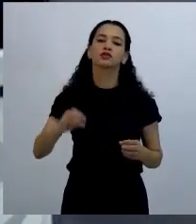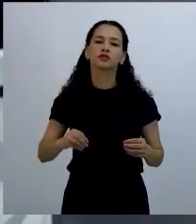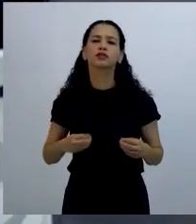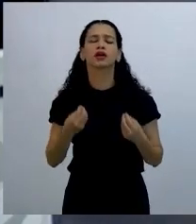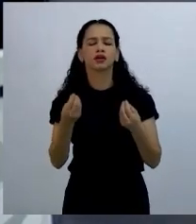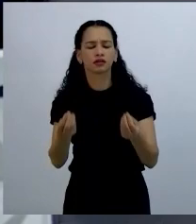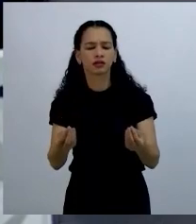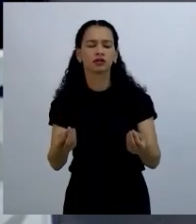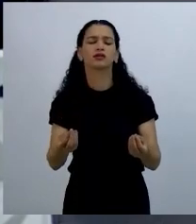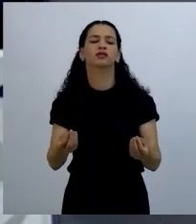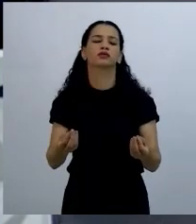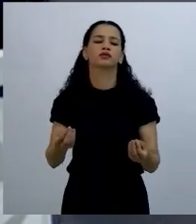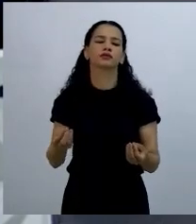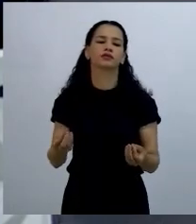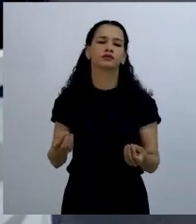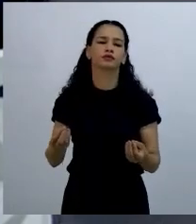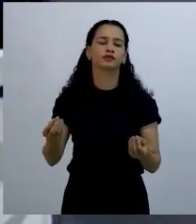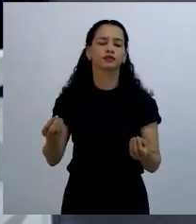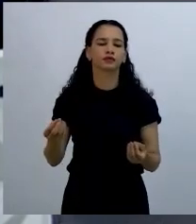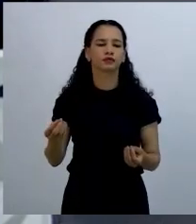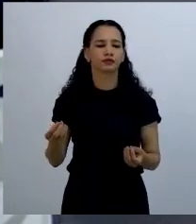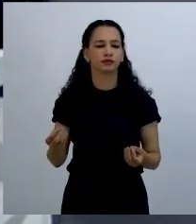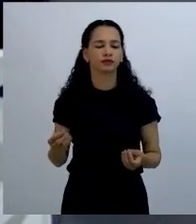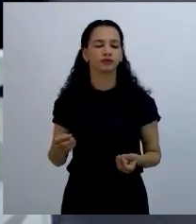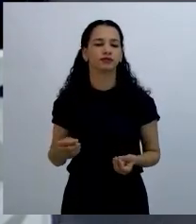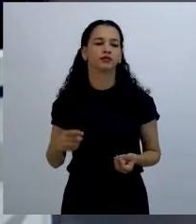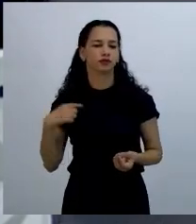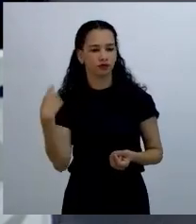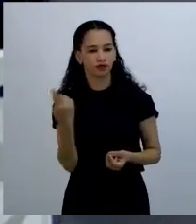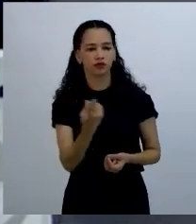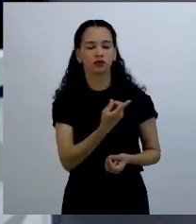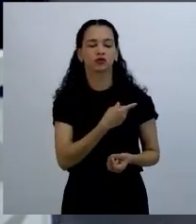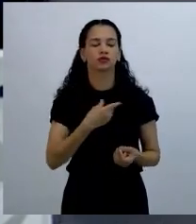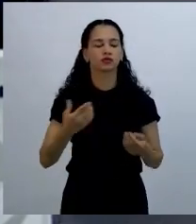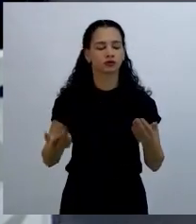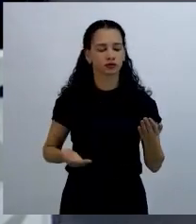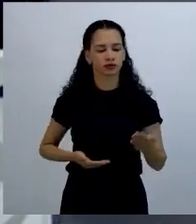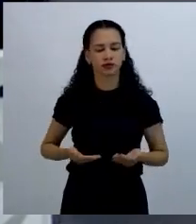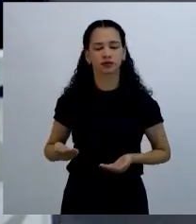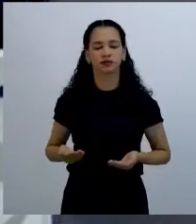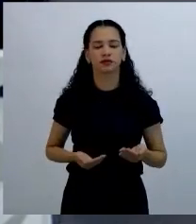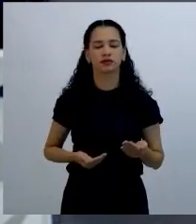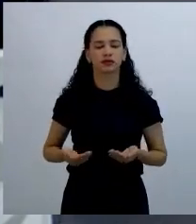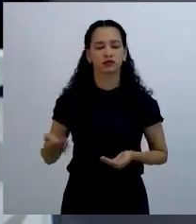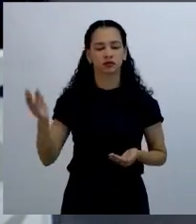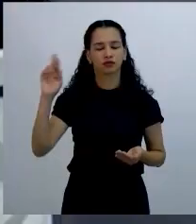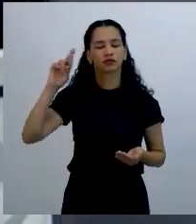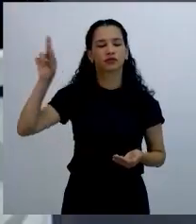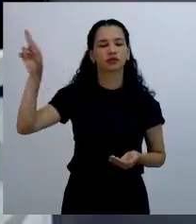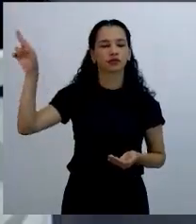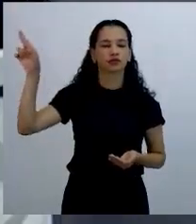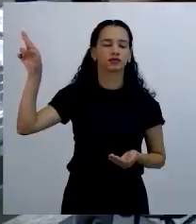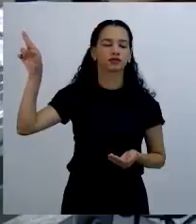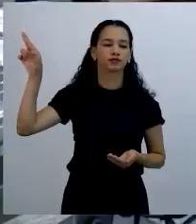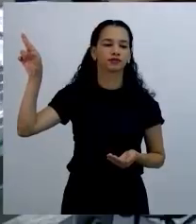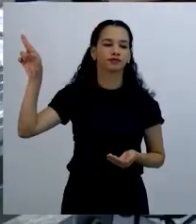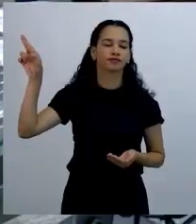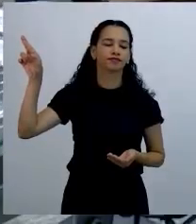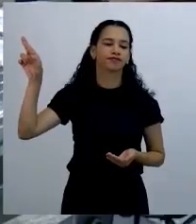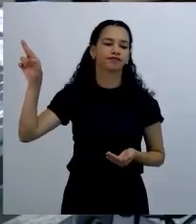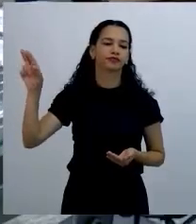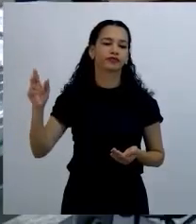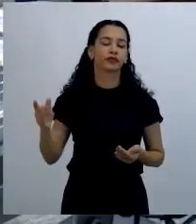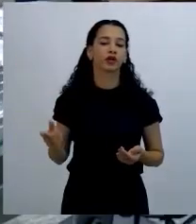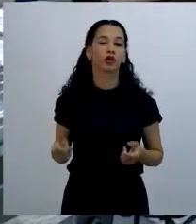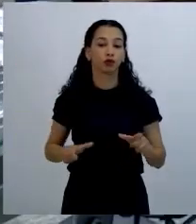tão difícil prosperou para a glória de Deus prosperou e olha por que foi